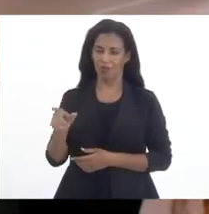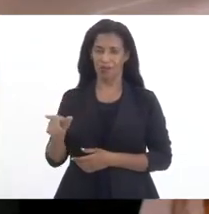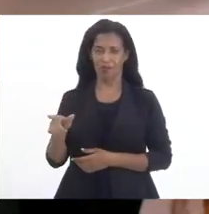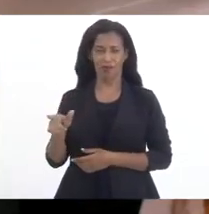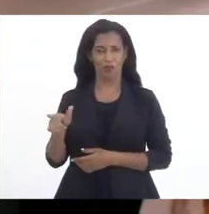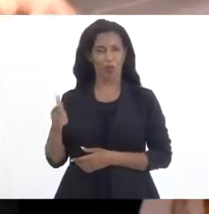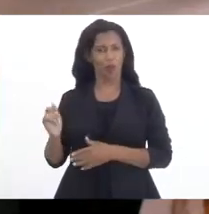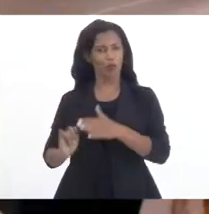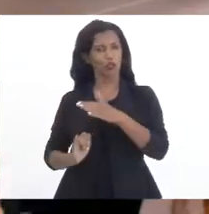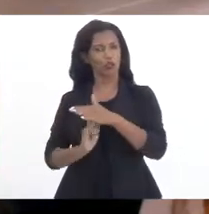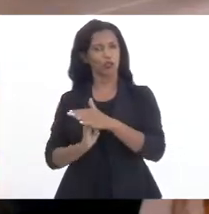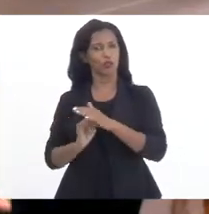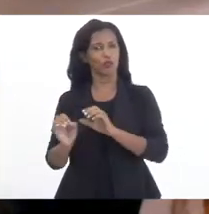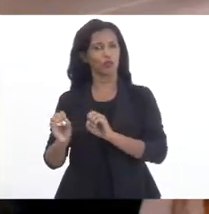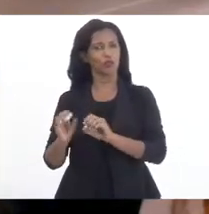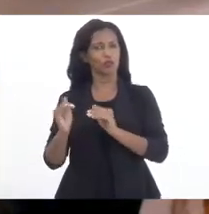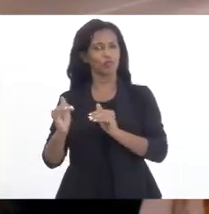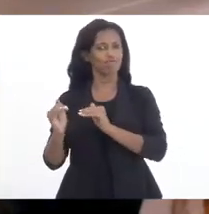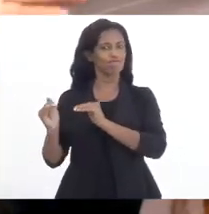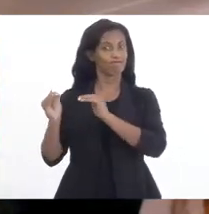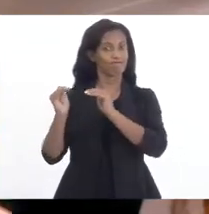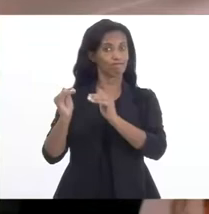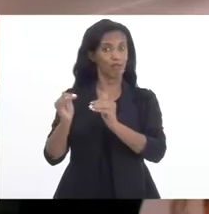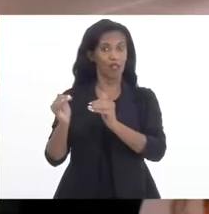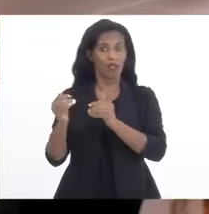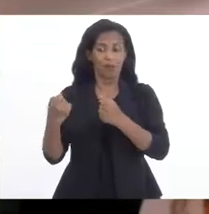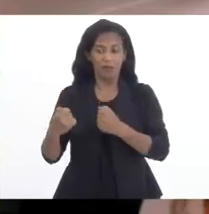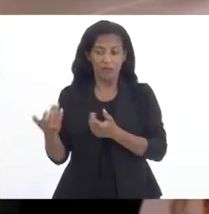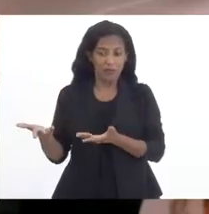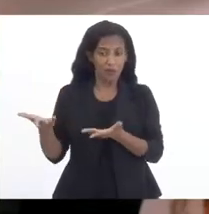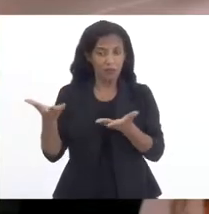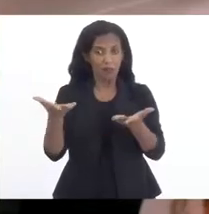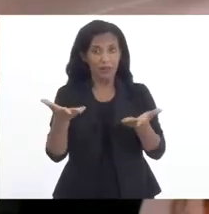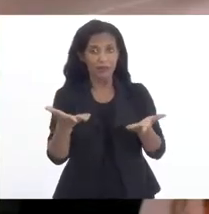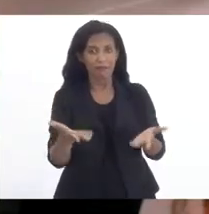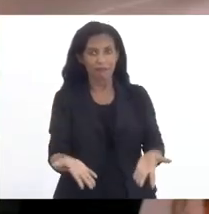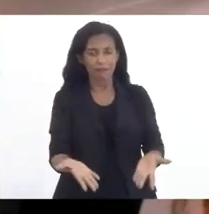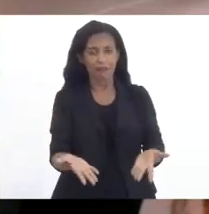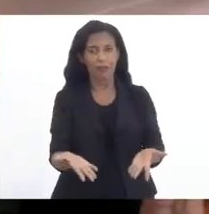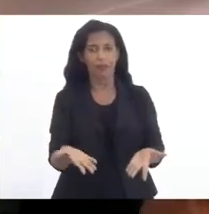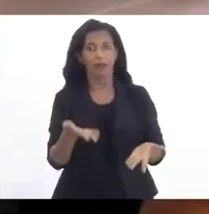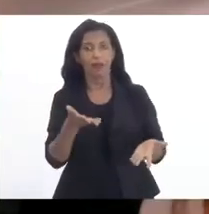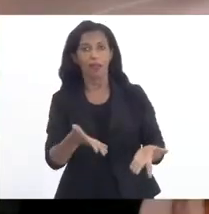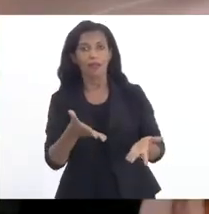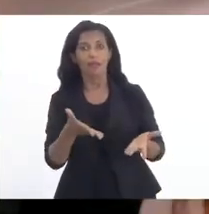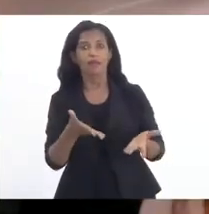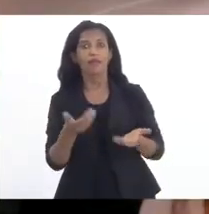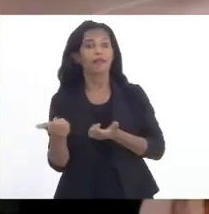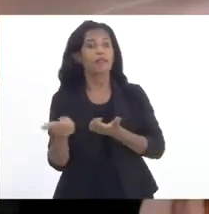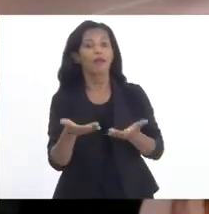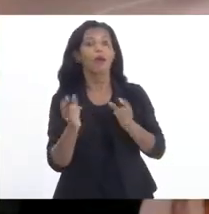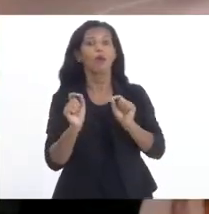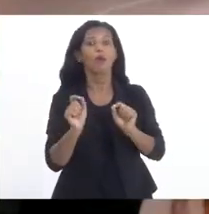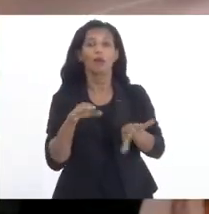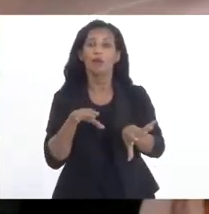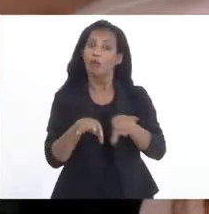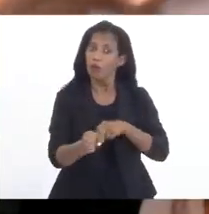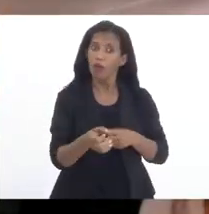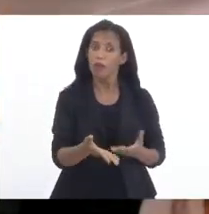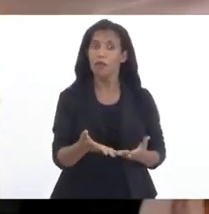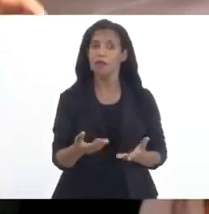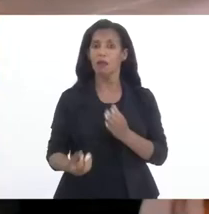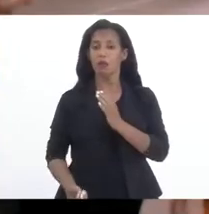como instituição de ensino superior, ela tem que fazer uma entrega. Essa entrega é a formação. Ela foi criada com